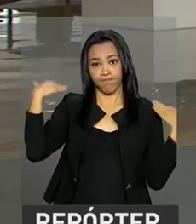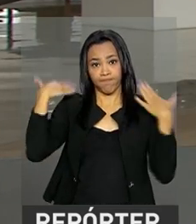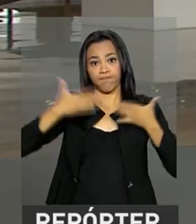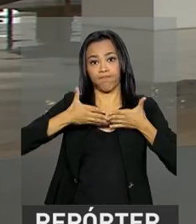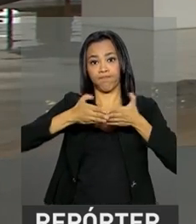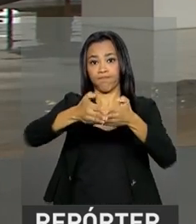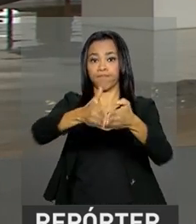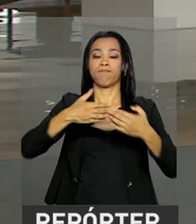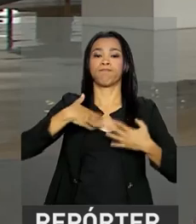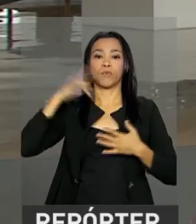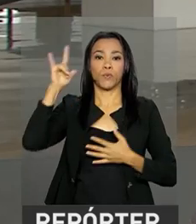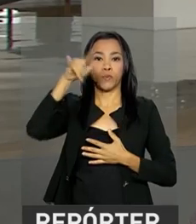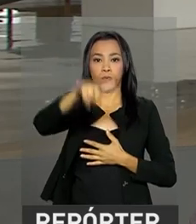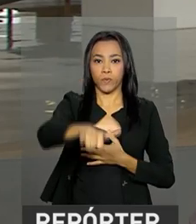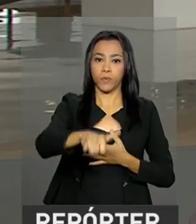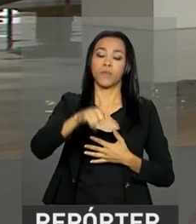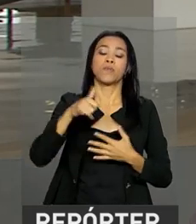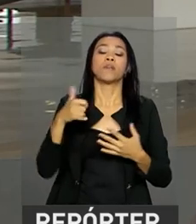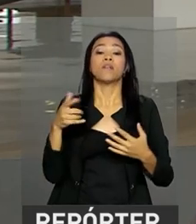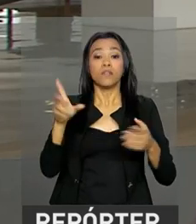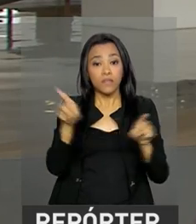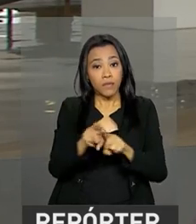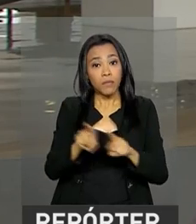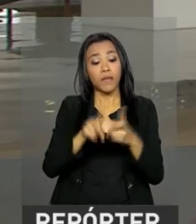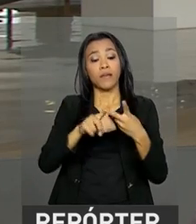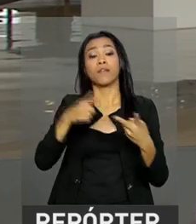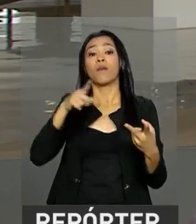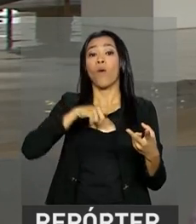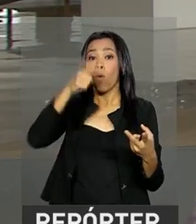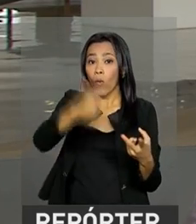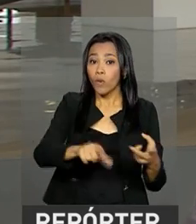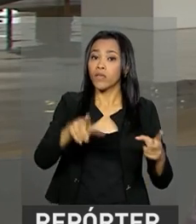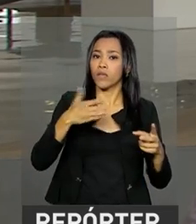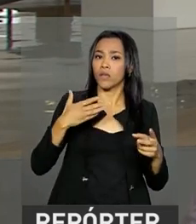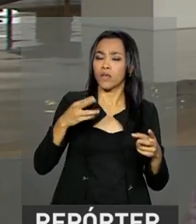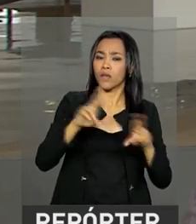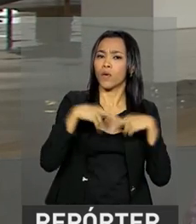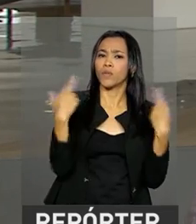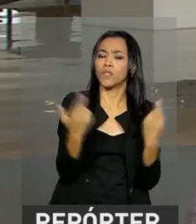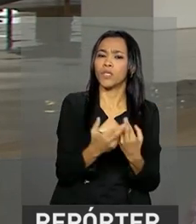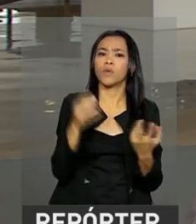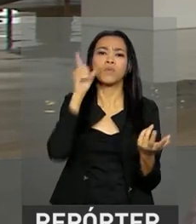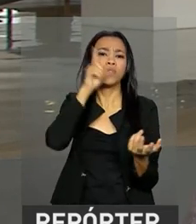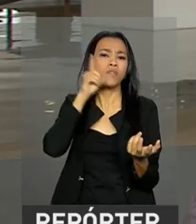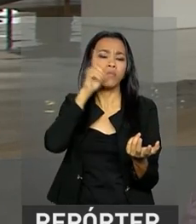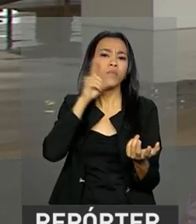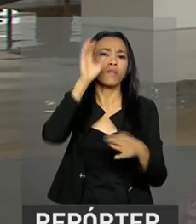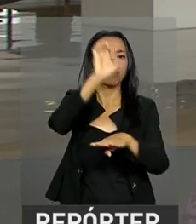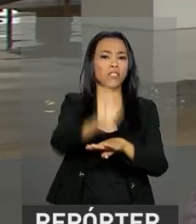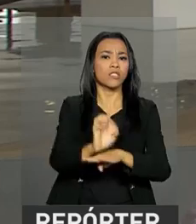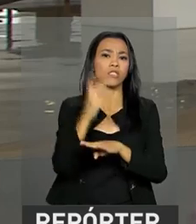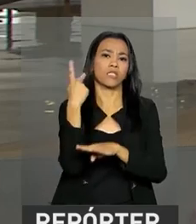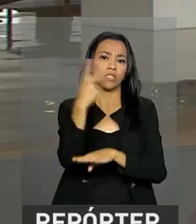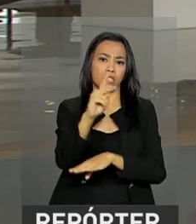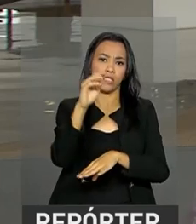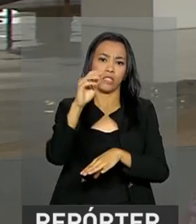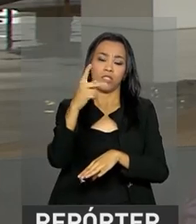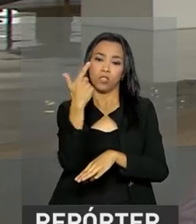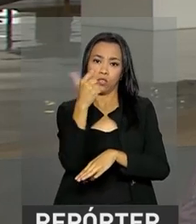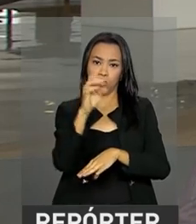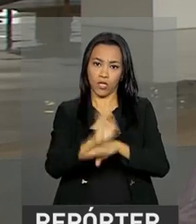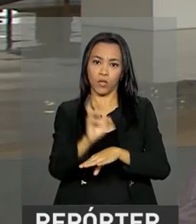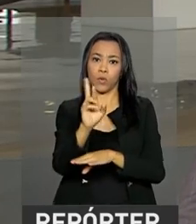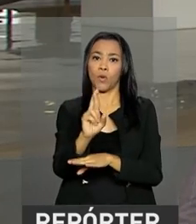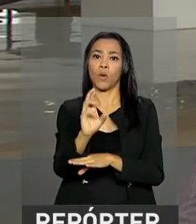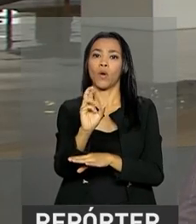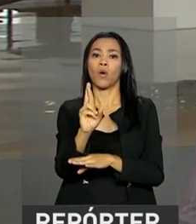momento o presidente temer tá reunido com parlamentares da bancada do Estado de Roraima no congresso nacional esse encontro acontece agora aqui no Palácio